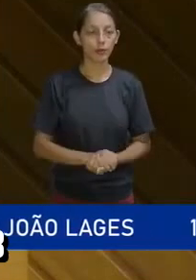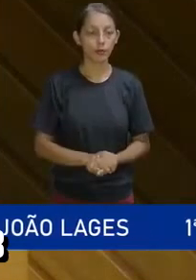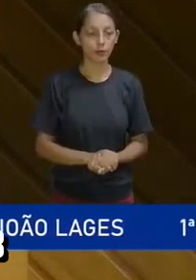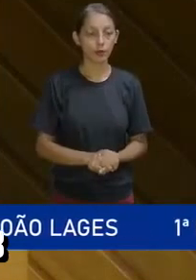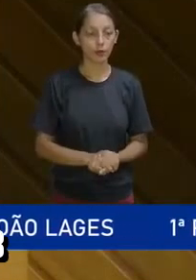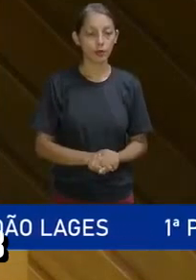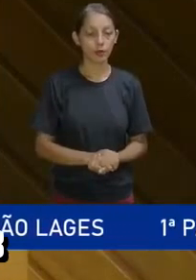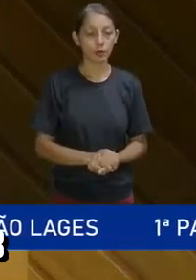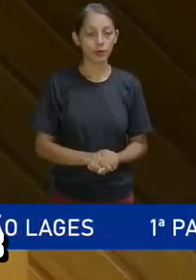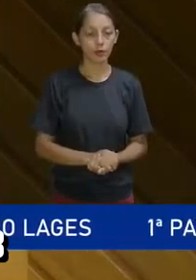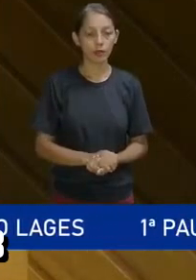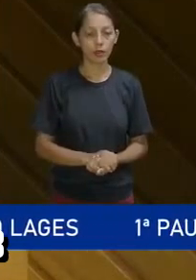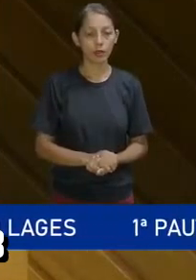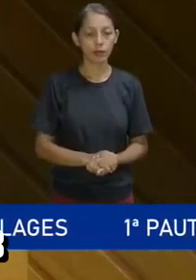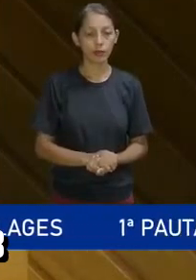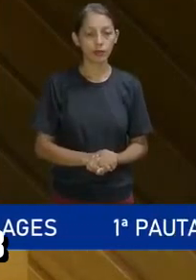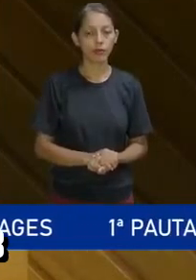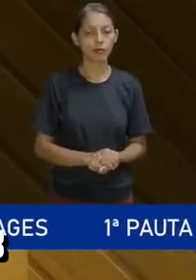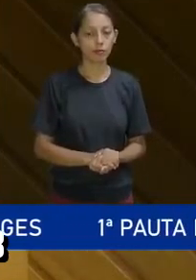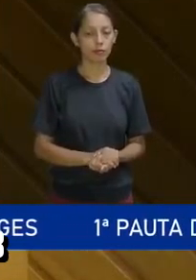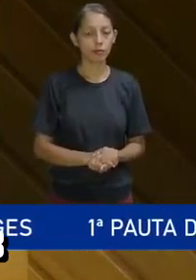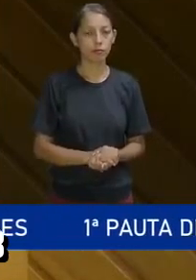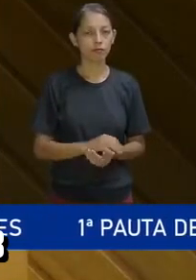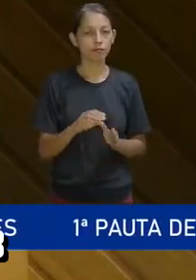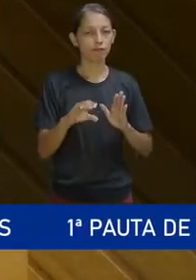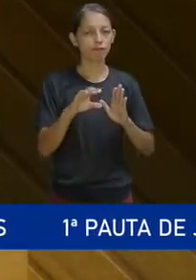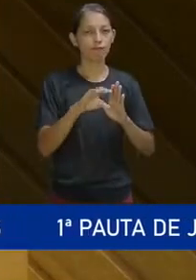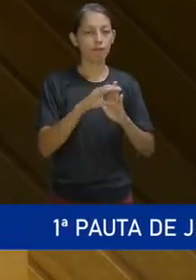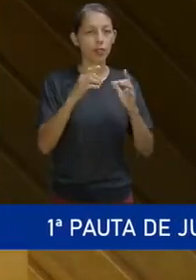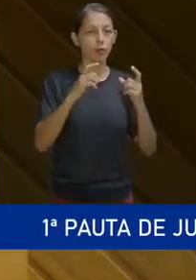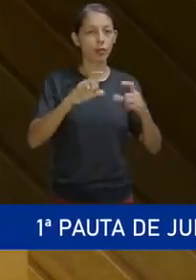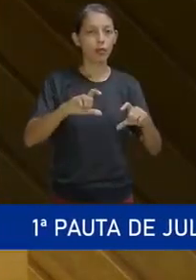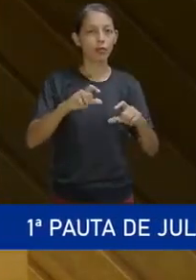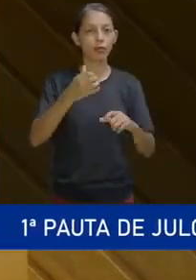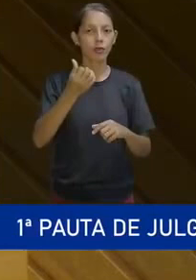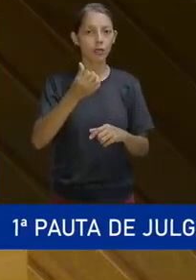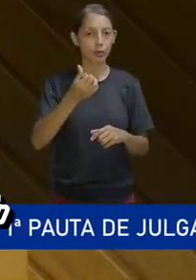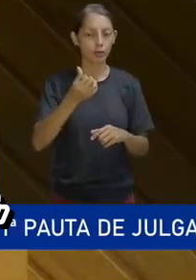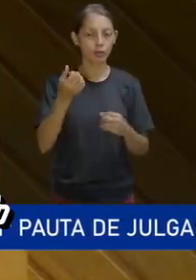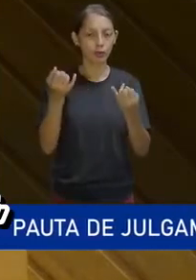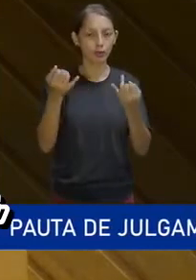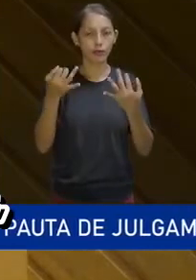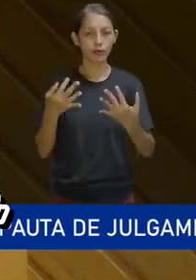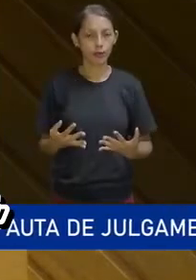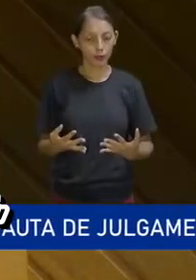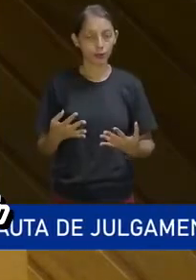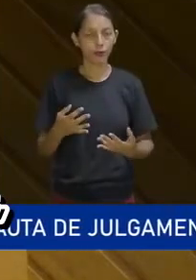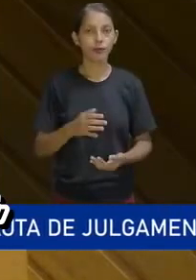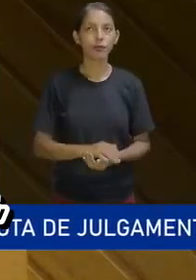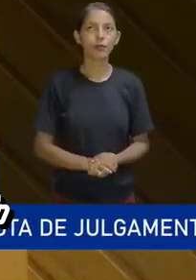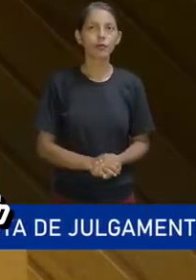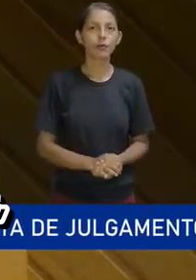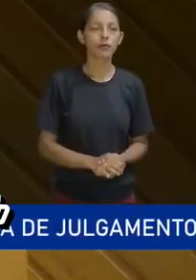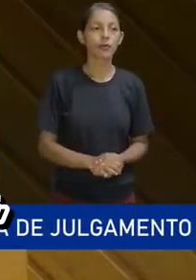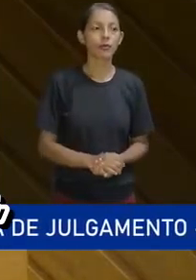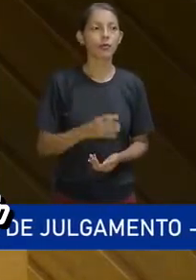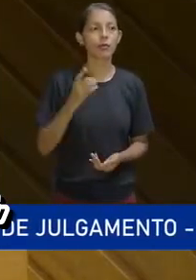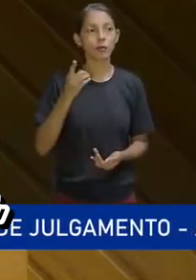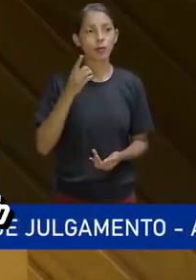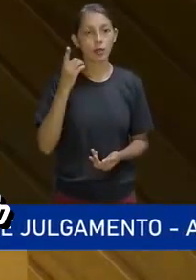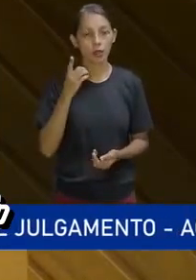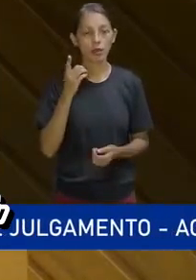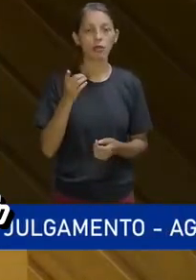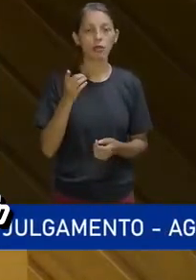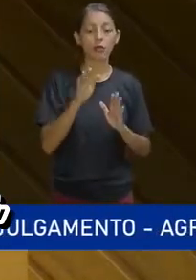que teve a introdução do parágrafo 6º, é bem claro, Vossa Excelência. Os deputados federais, os